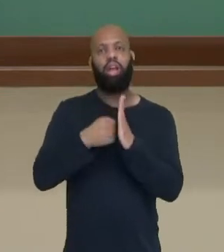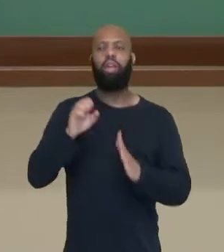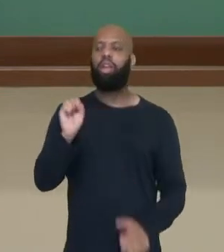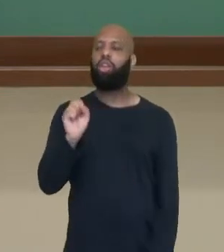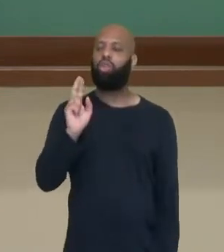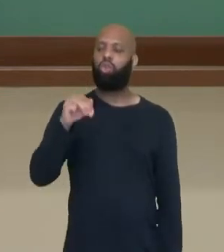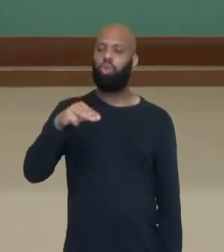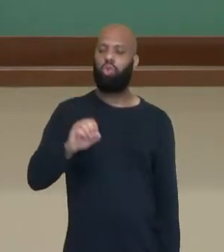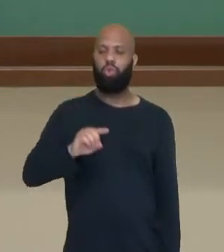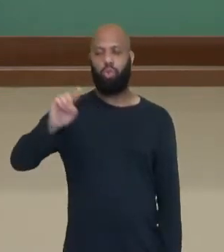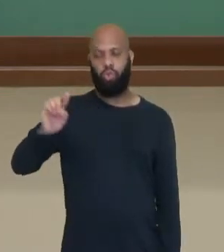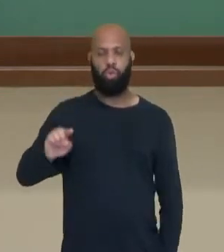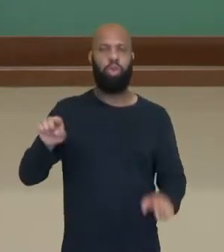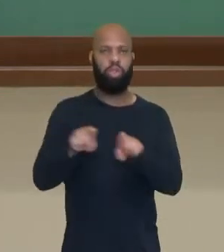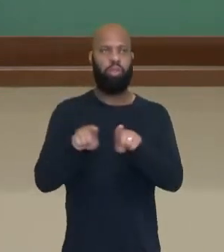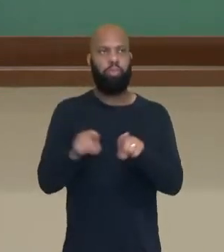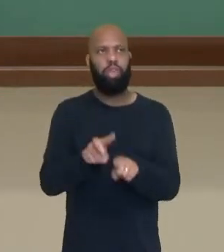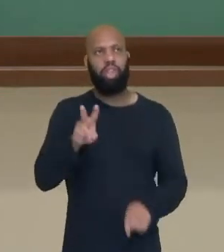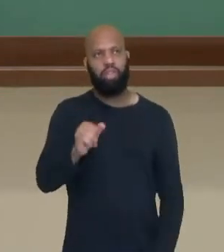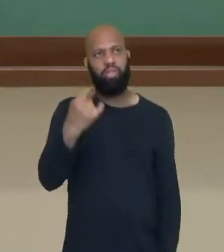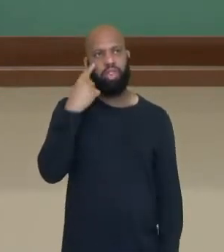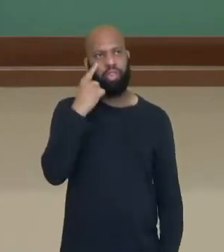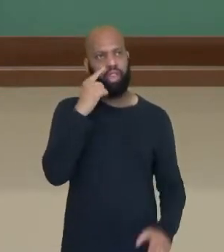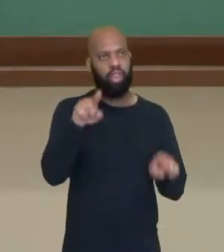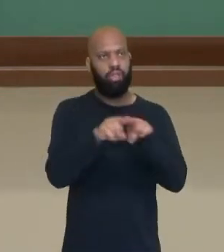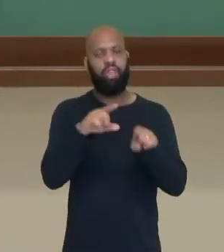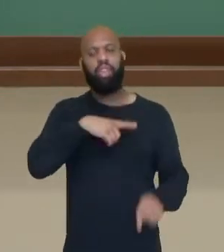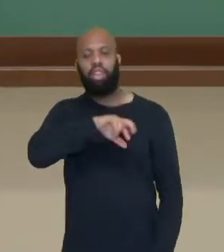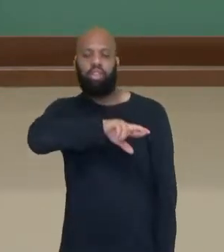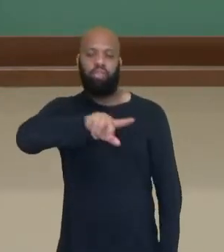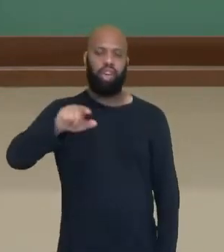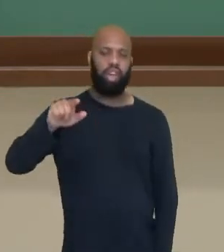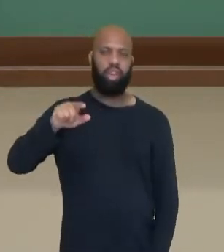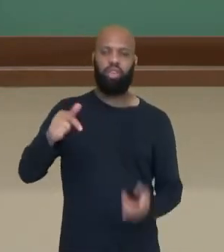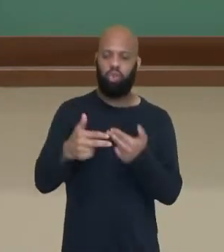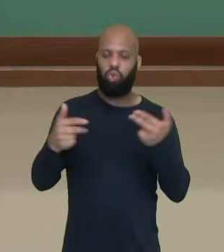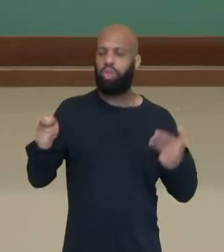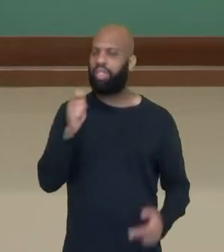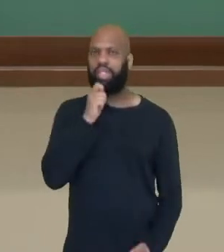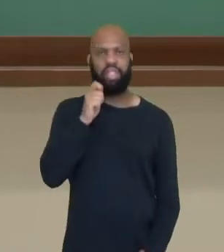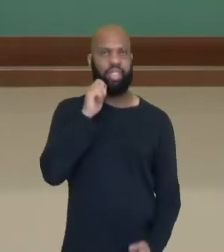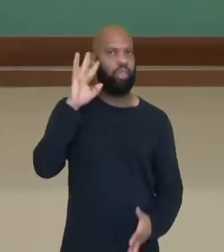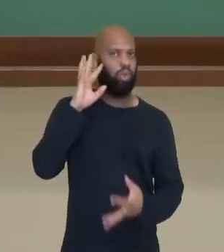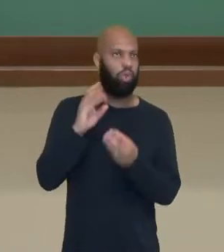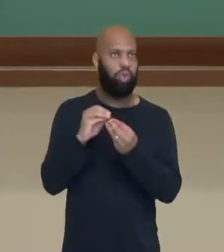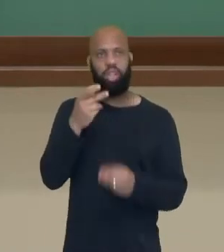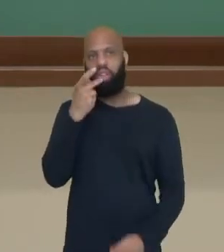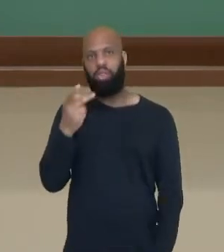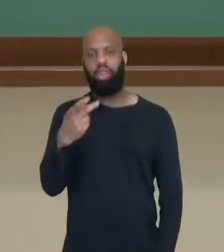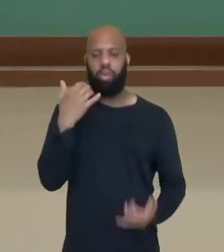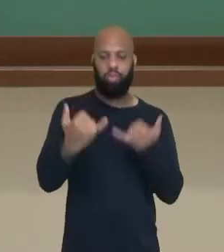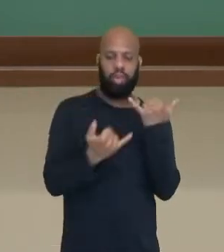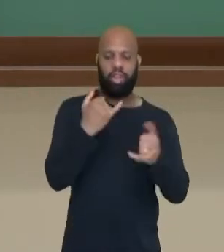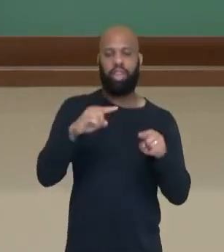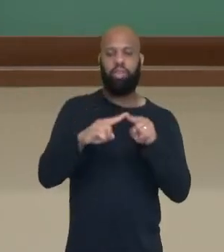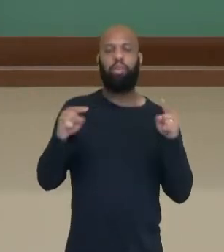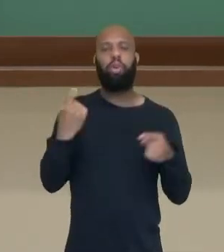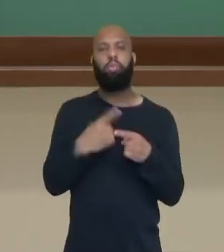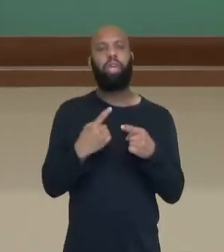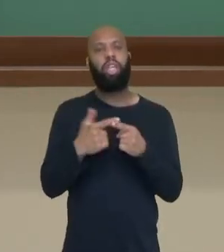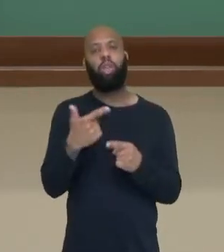de sumô. E nós vamos ver que muitas coisas que nós não entendemos, que às vezes nós brincamos e falamos, mas porque nós não temos